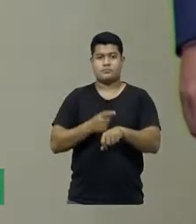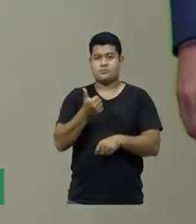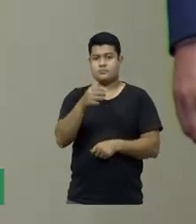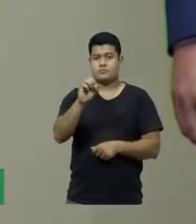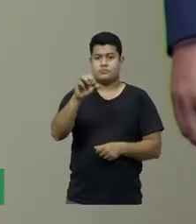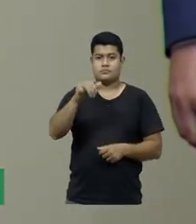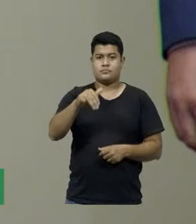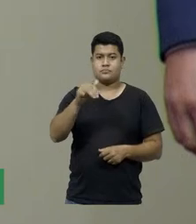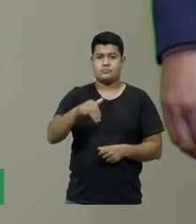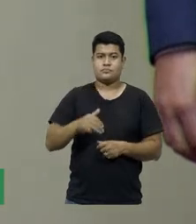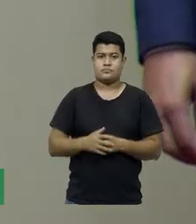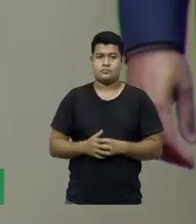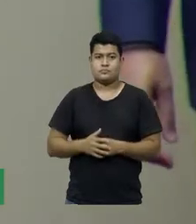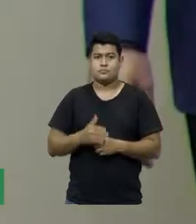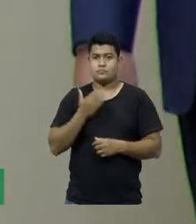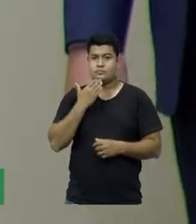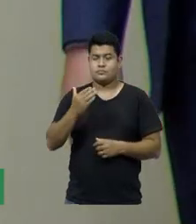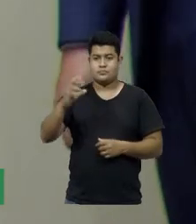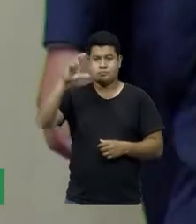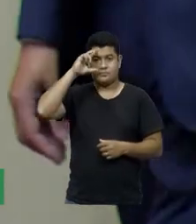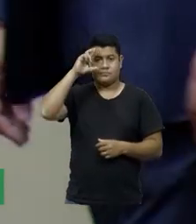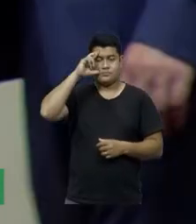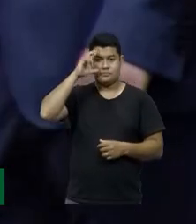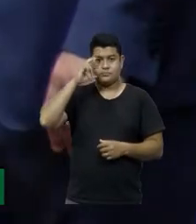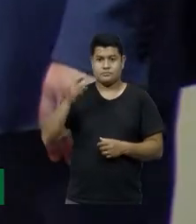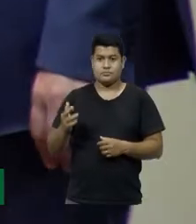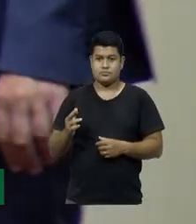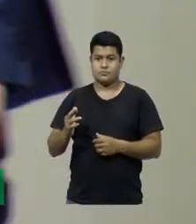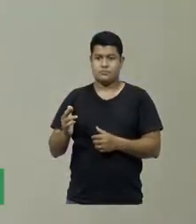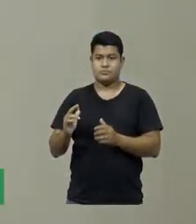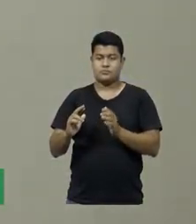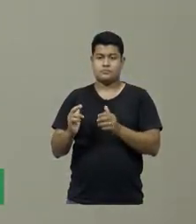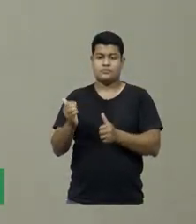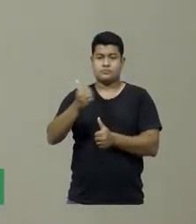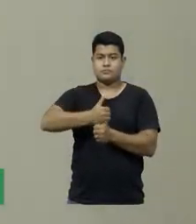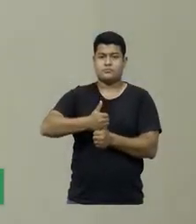ao deputado Ricardo Alba que assumisse aqui a presidência, deputado.